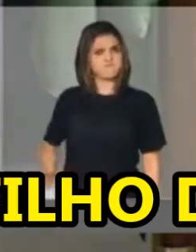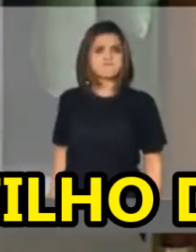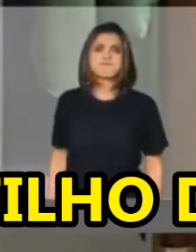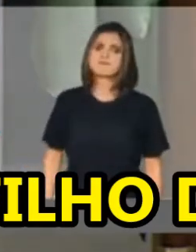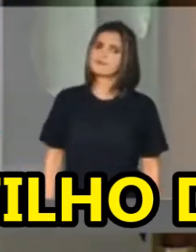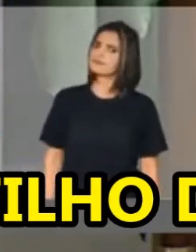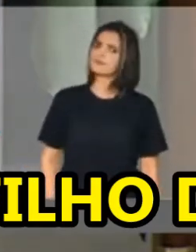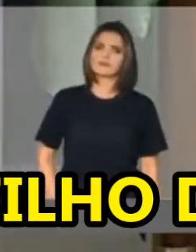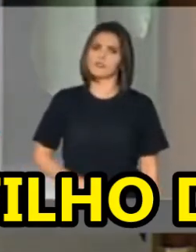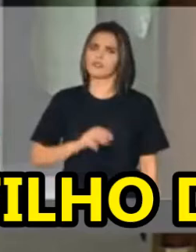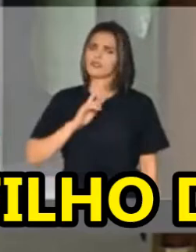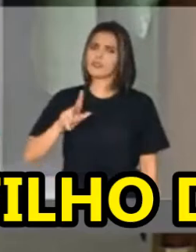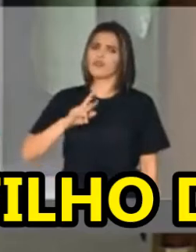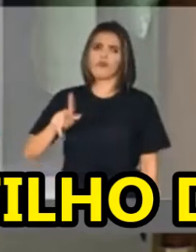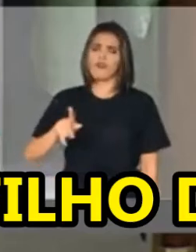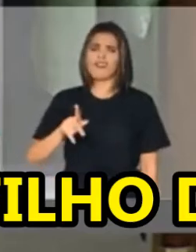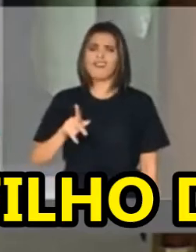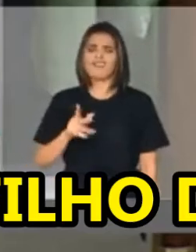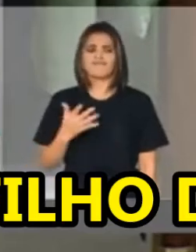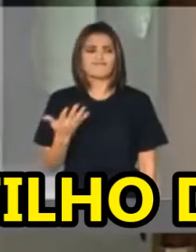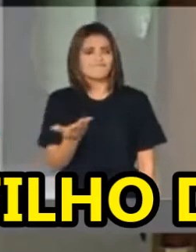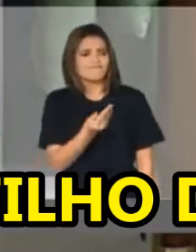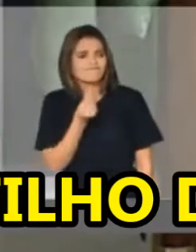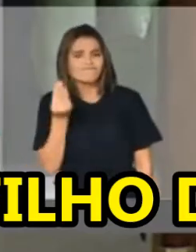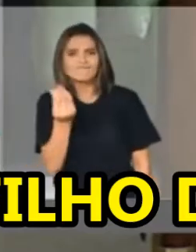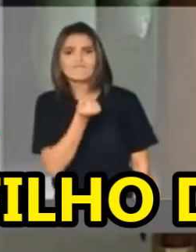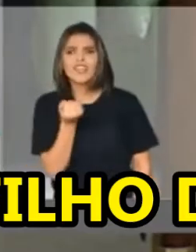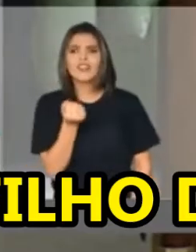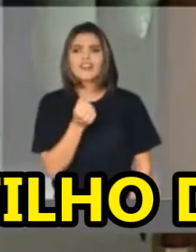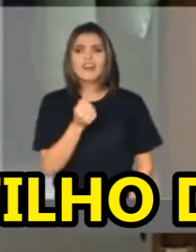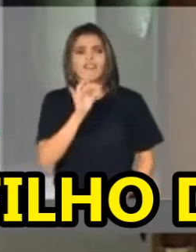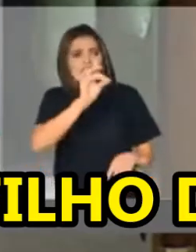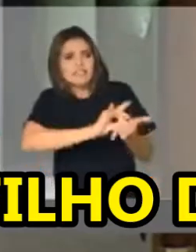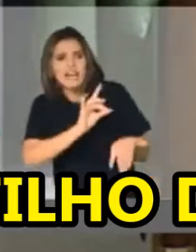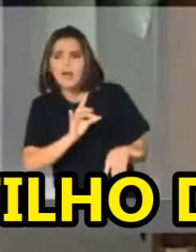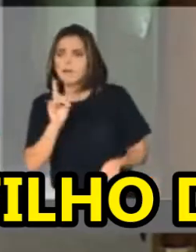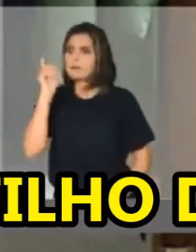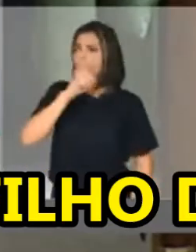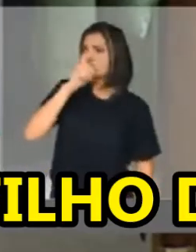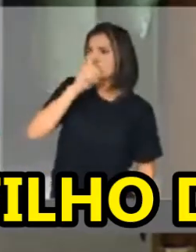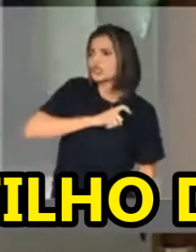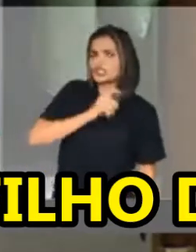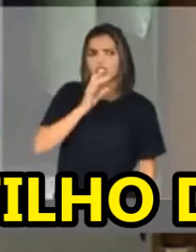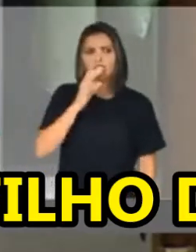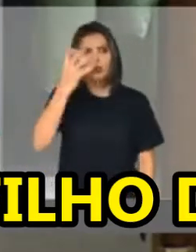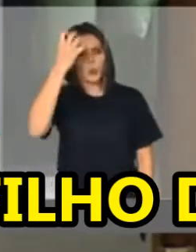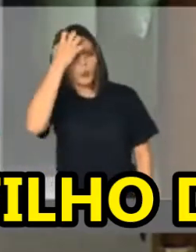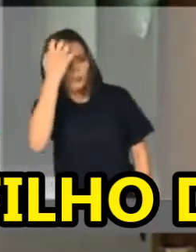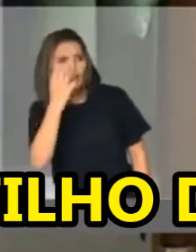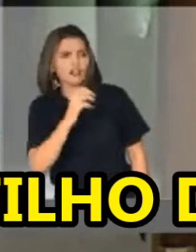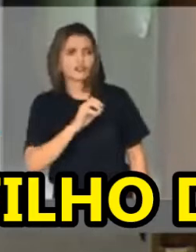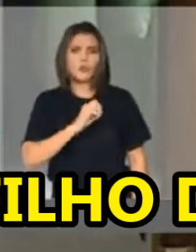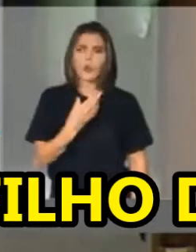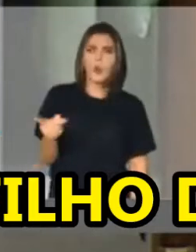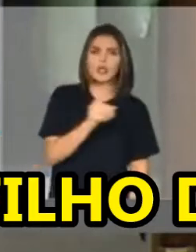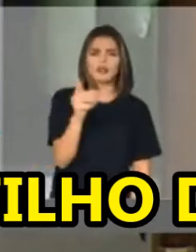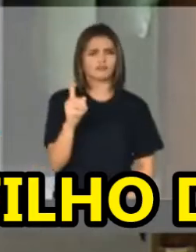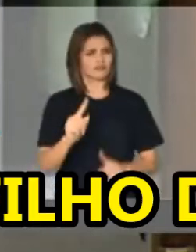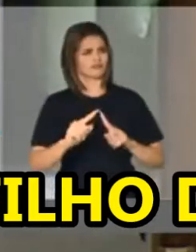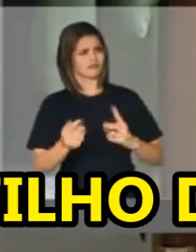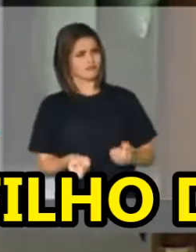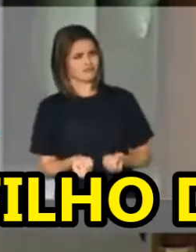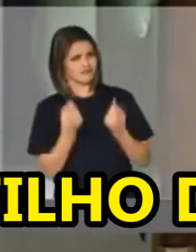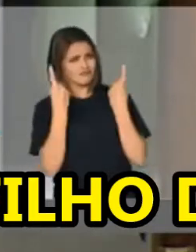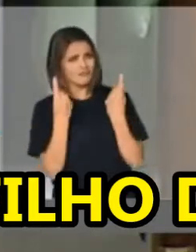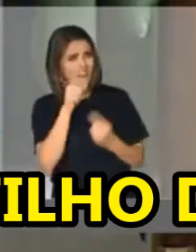avaliação, da apuração sobre se há verdade ou não na acusação, mas ser preso sem sequer